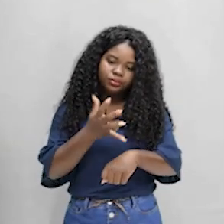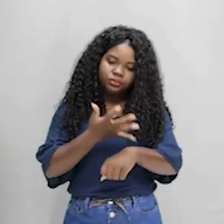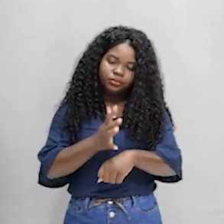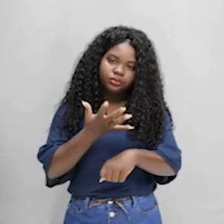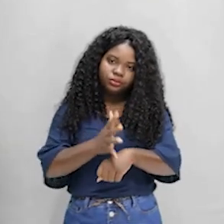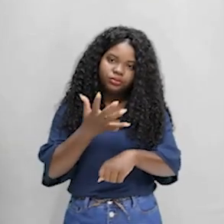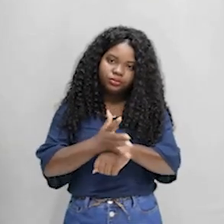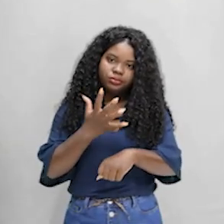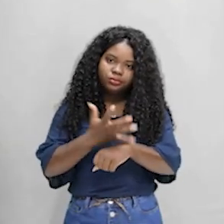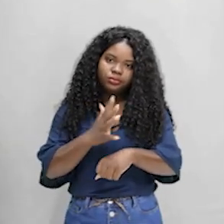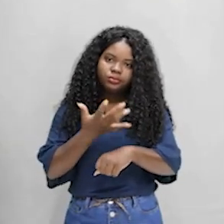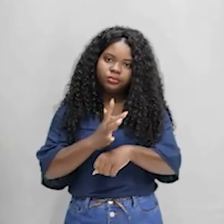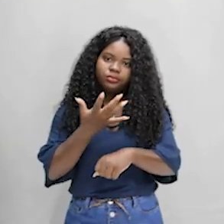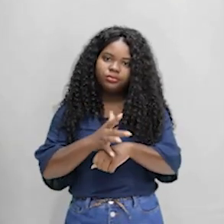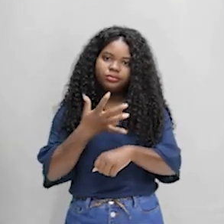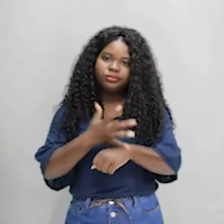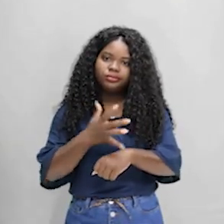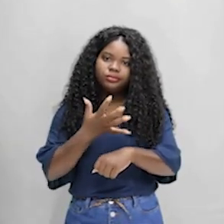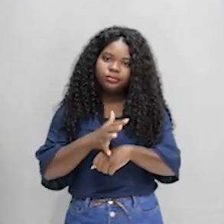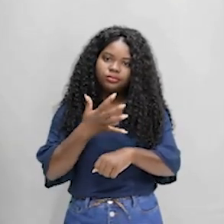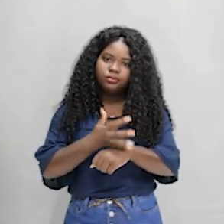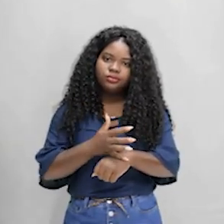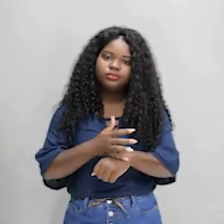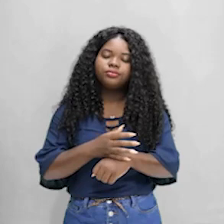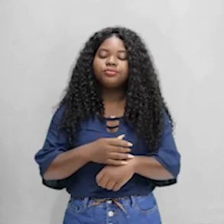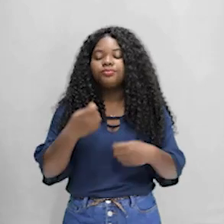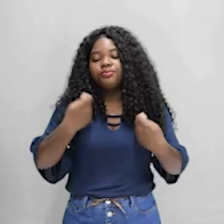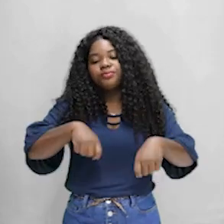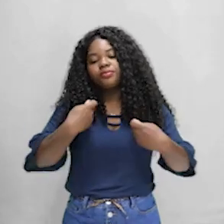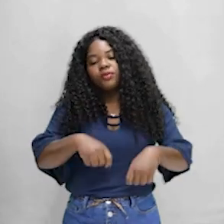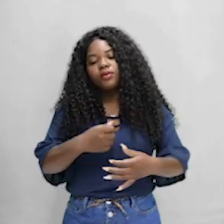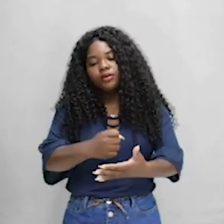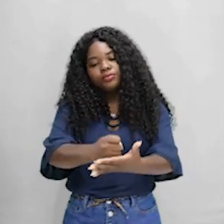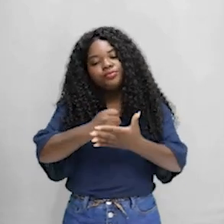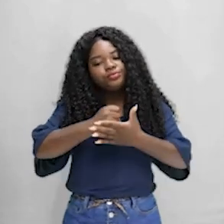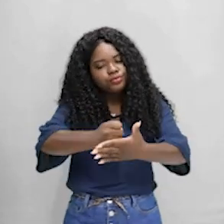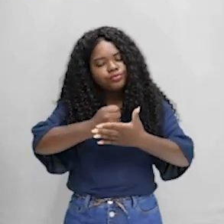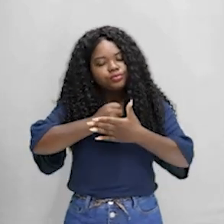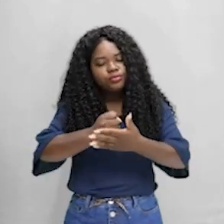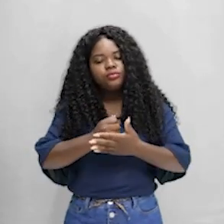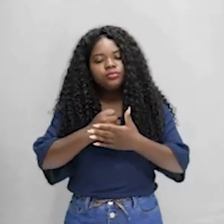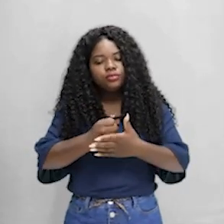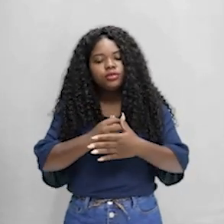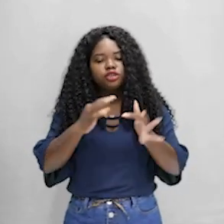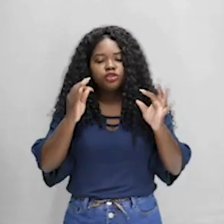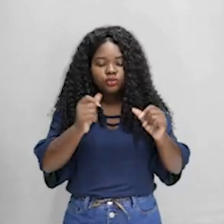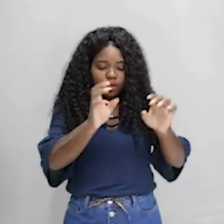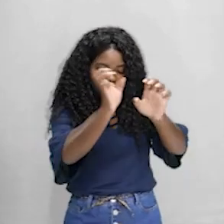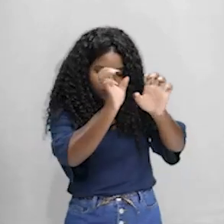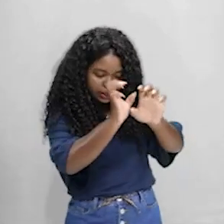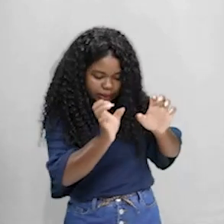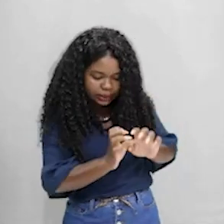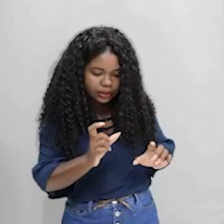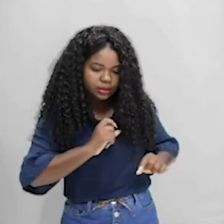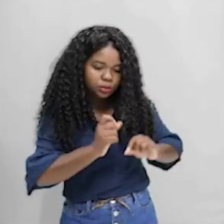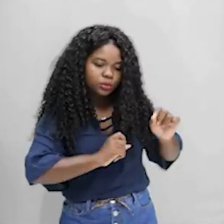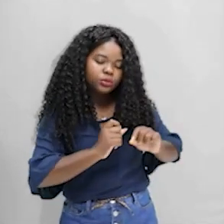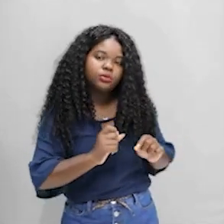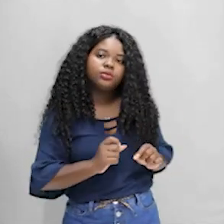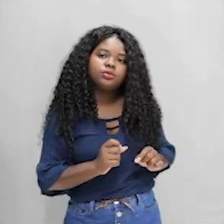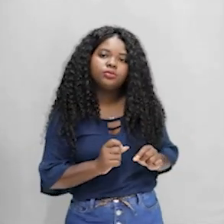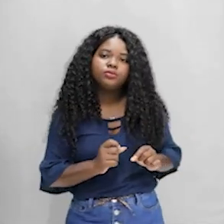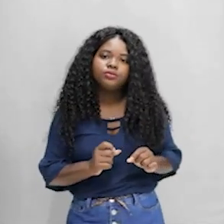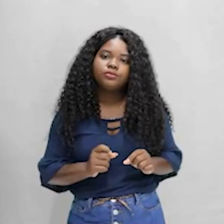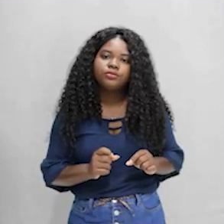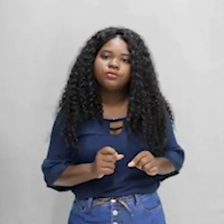regenerativos. É o indivíduo ele regenerar os seus tecidos musculares, toda aquela estrutura que sofreu vou usar aqui uma